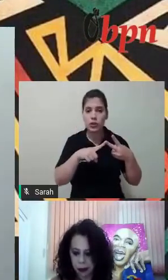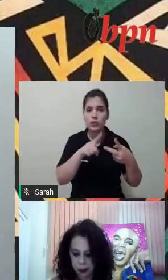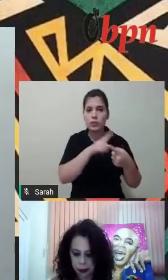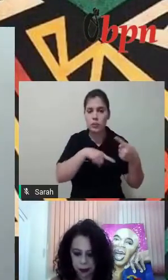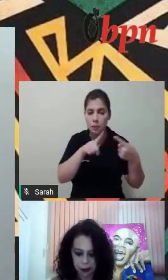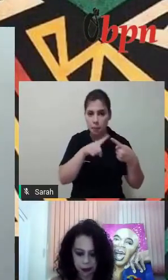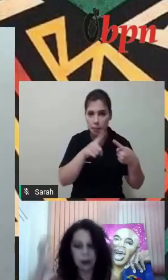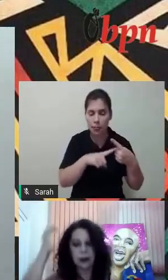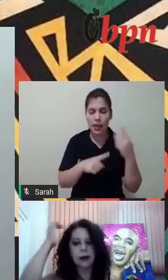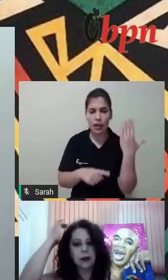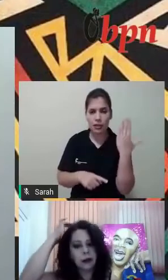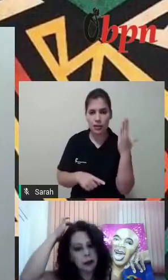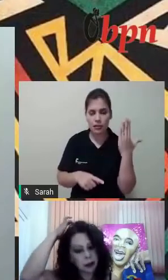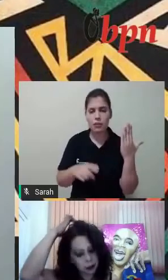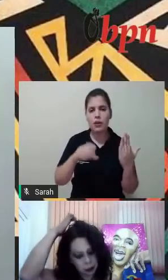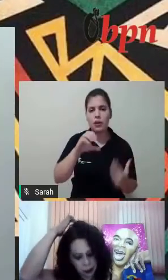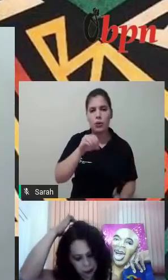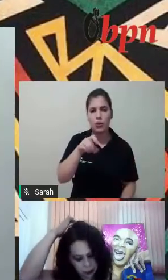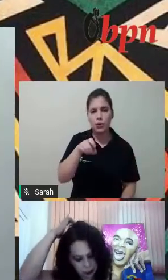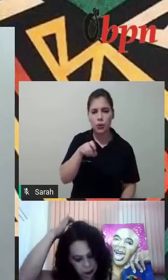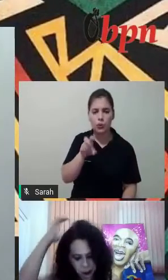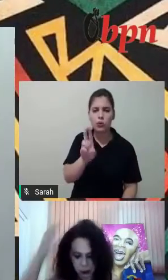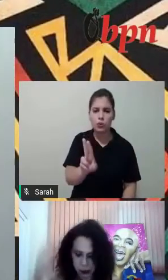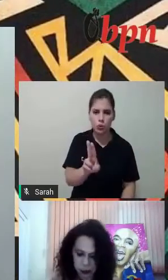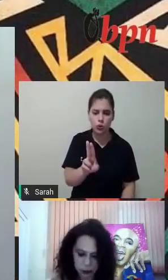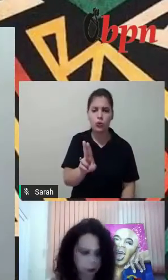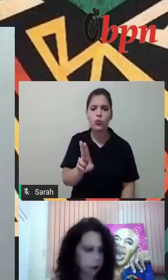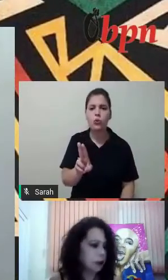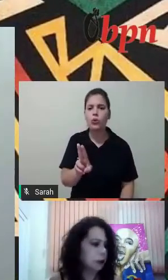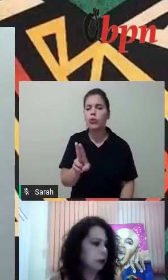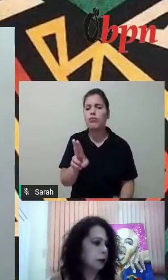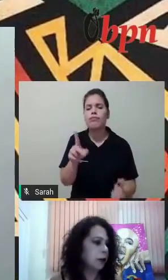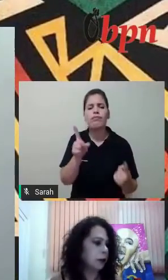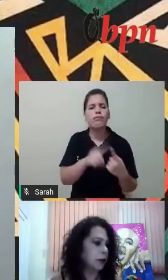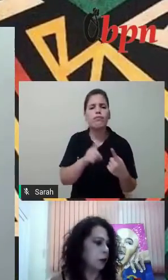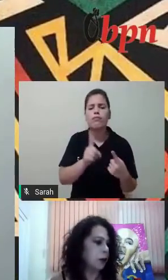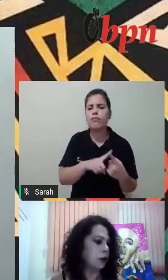Oxum, que é aquele que nós contemplamos